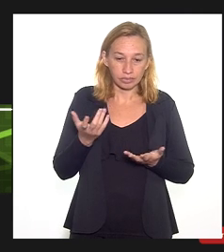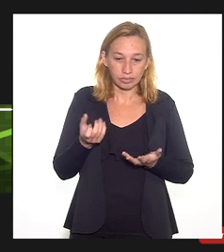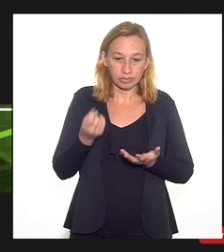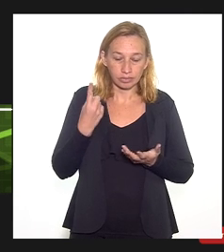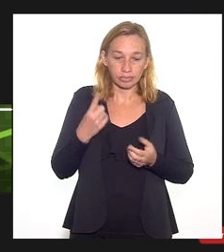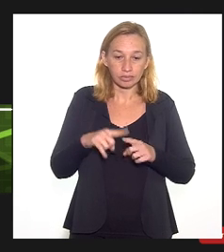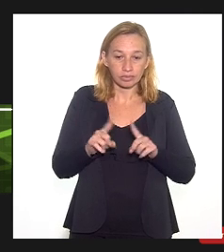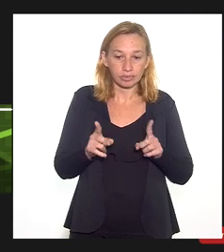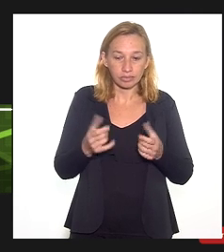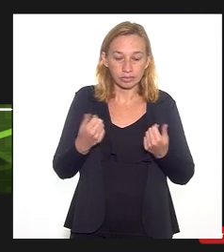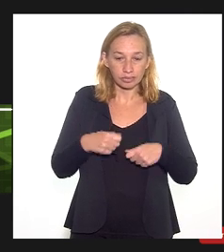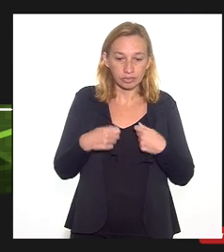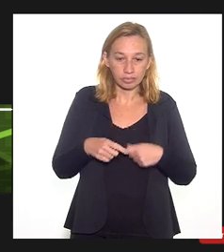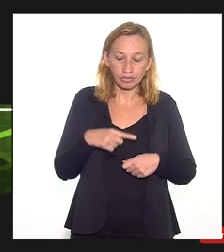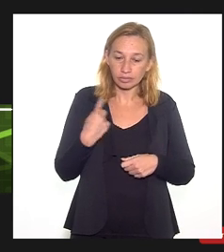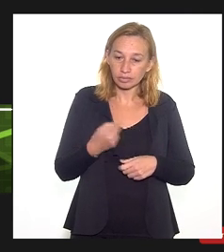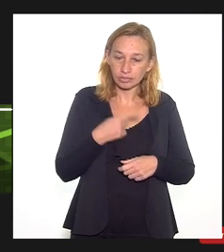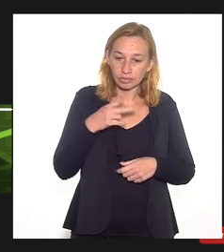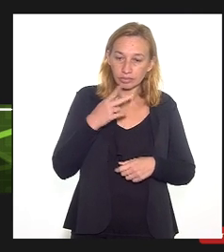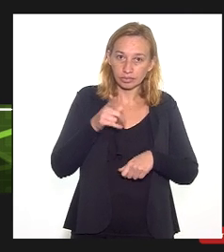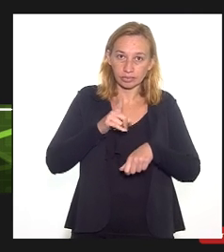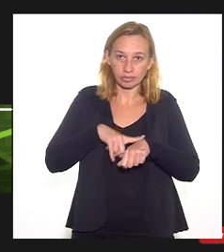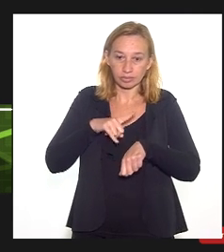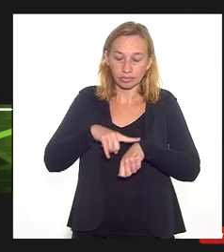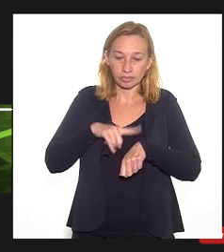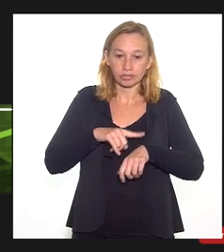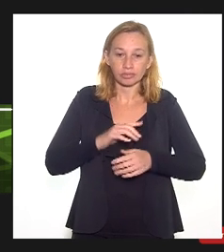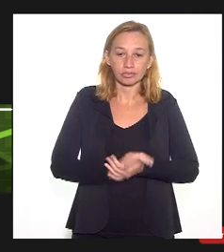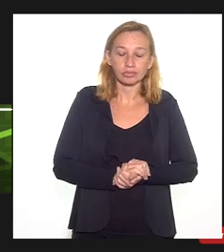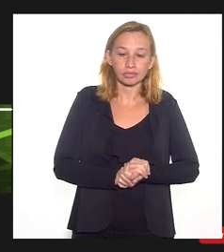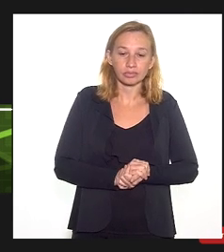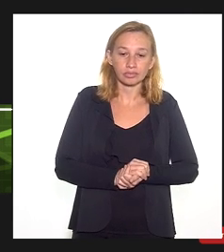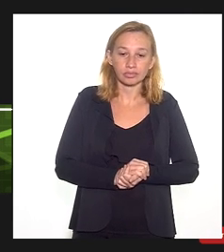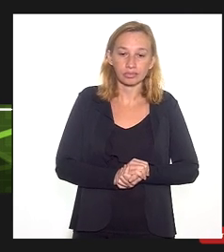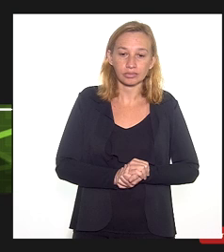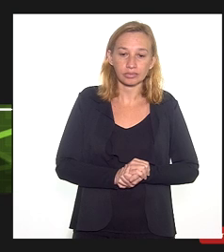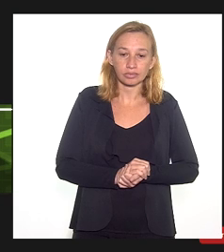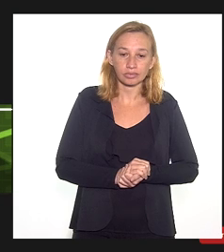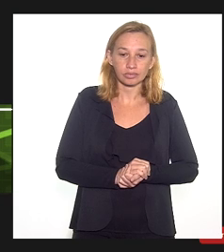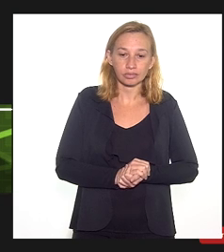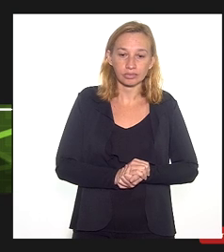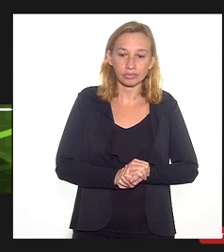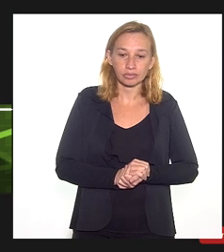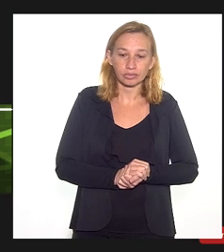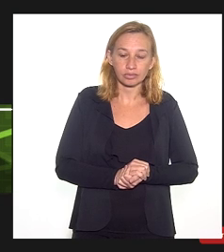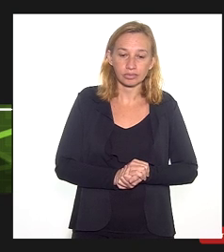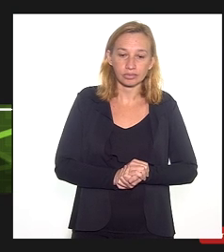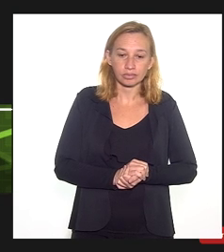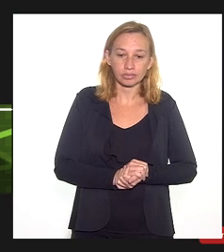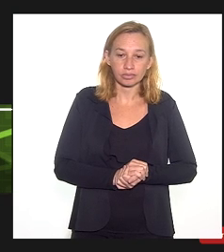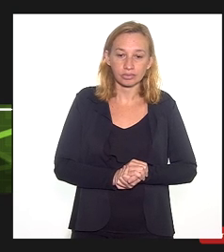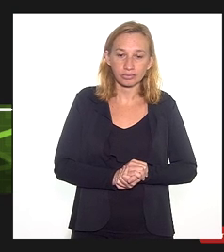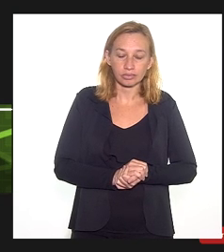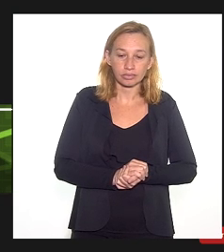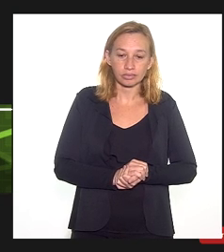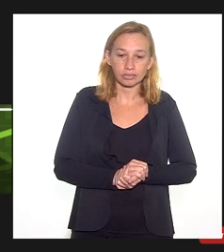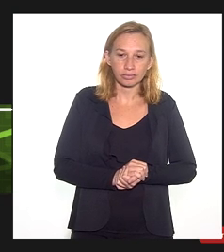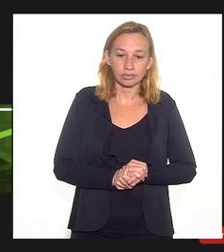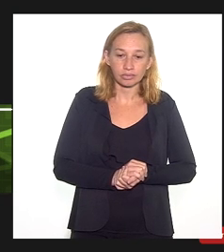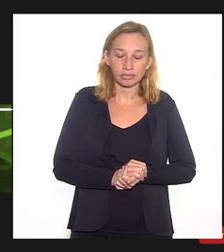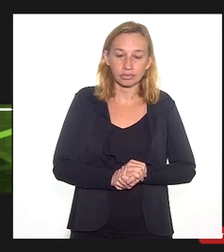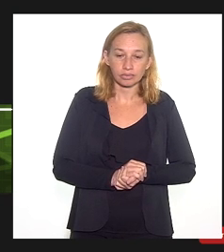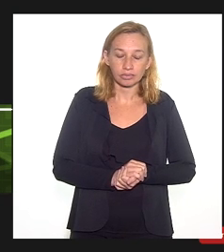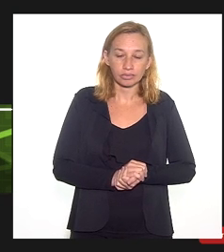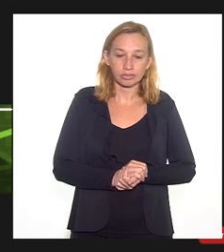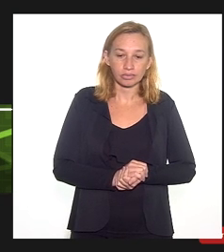mas é muito necessário que a gente se coloque nesse momento de total total desagravo